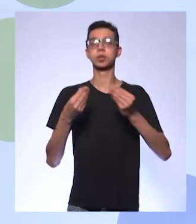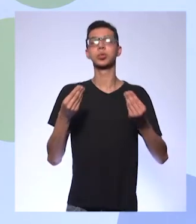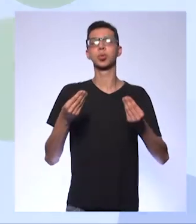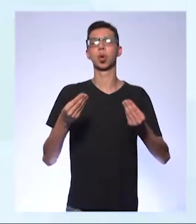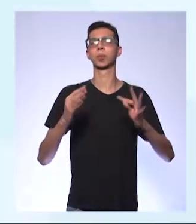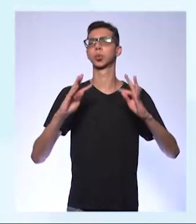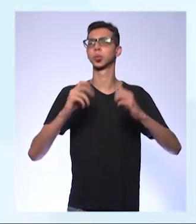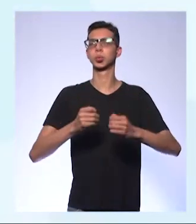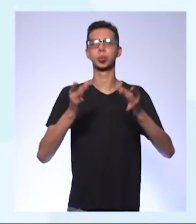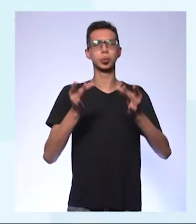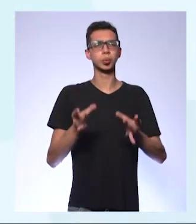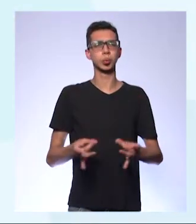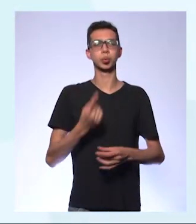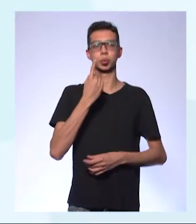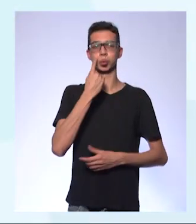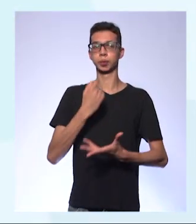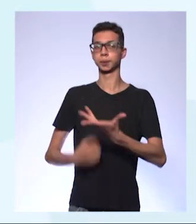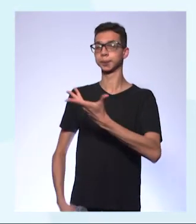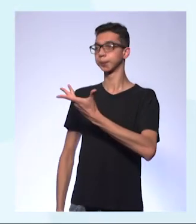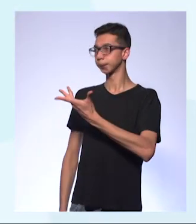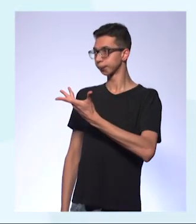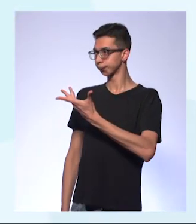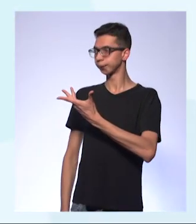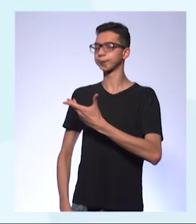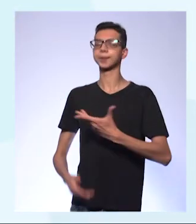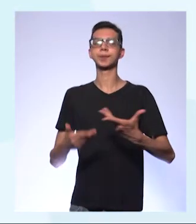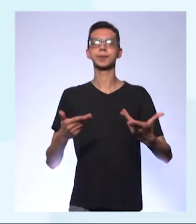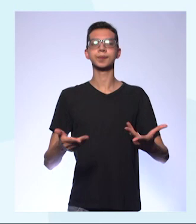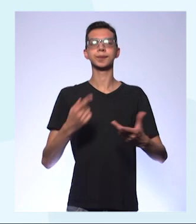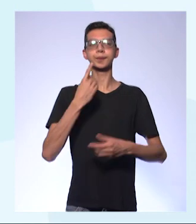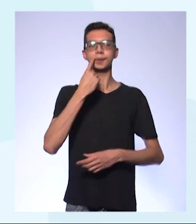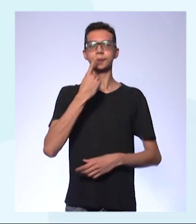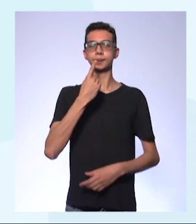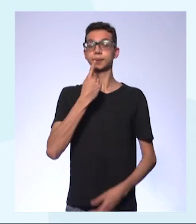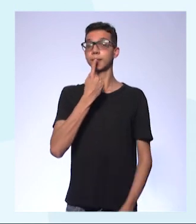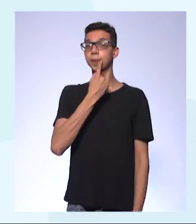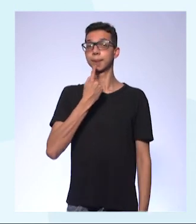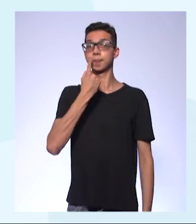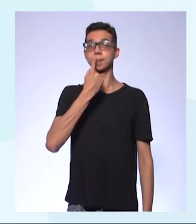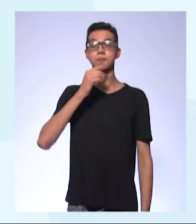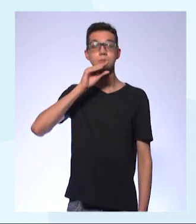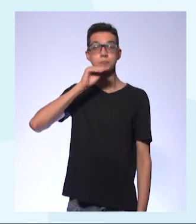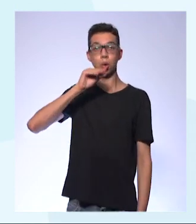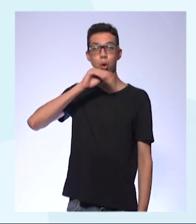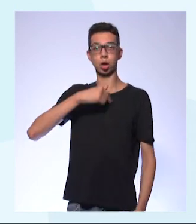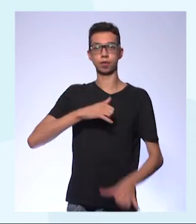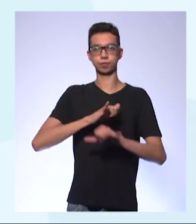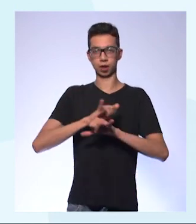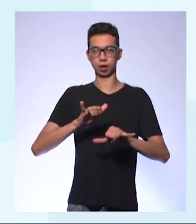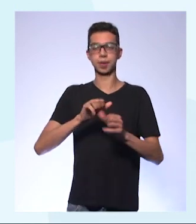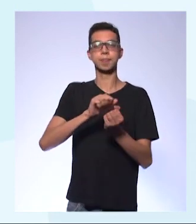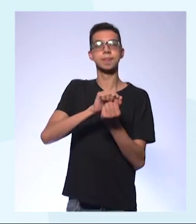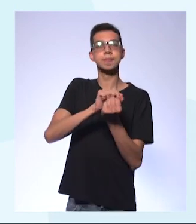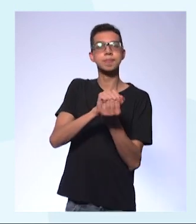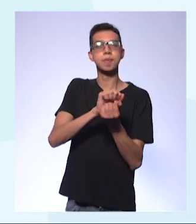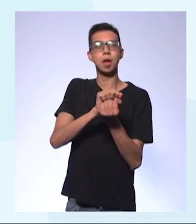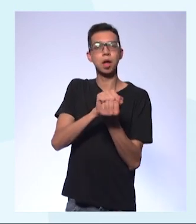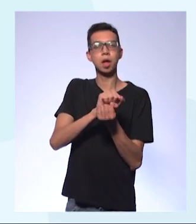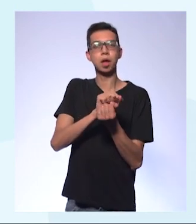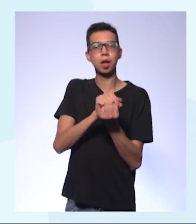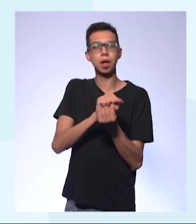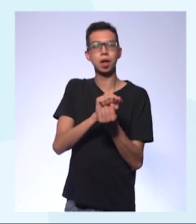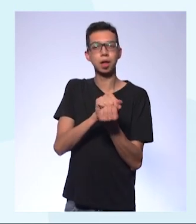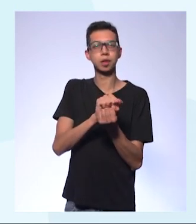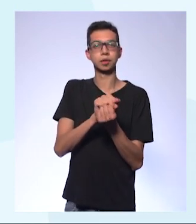né, desse sistema digestório. Então, vamos lá. A gente tem a boca, como eu falei para vocês, onde a gente tem a digestão mecânica, né? Então,